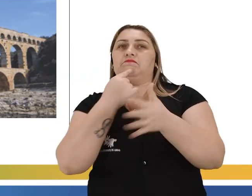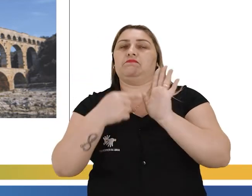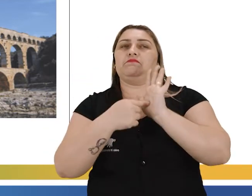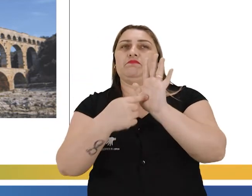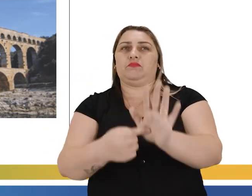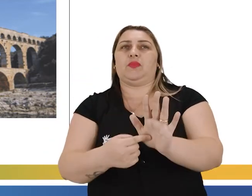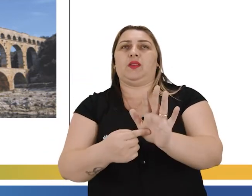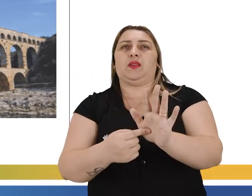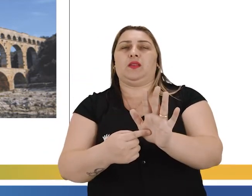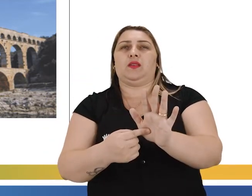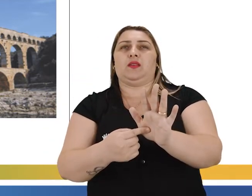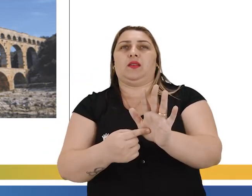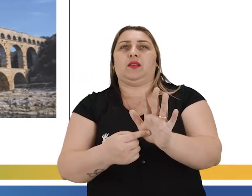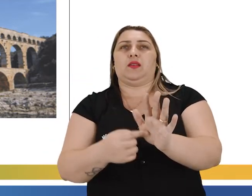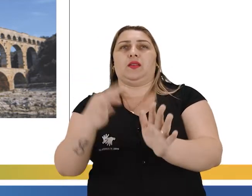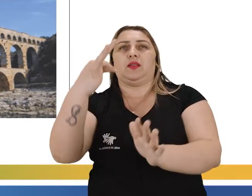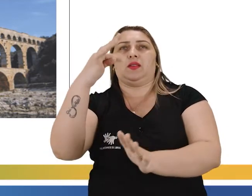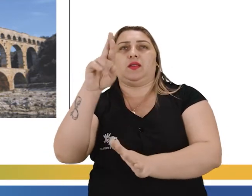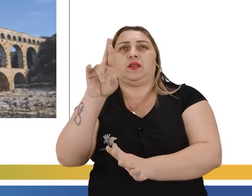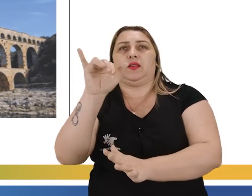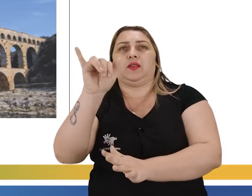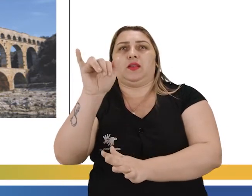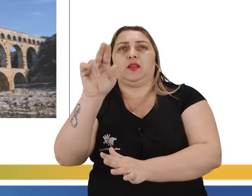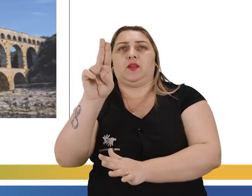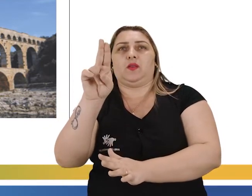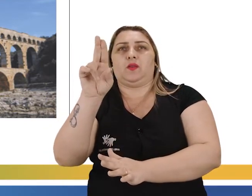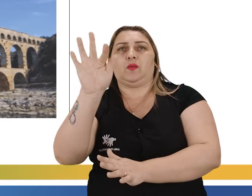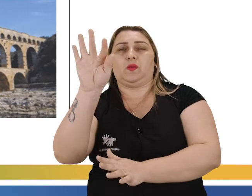Arco do Triunfo,